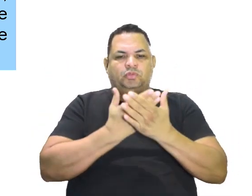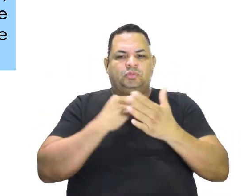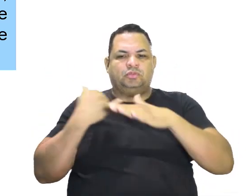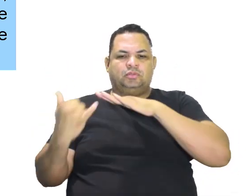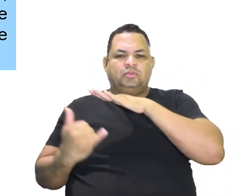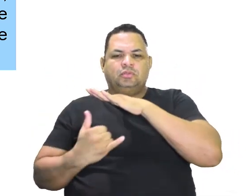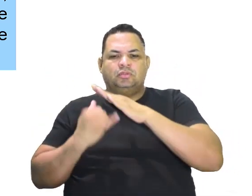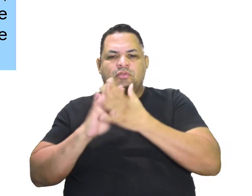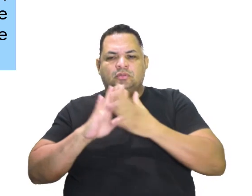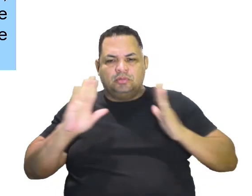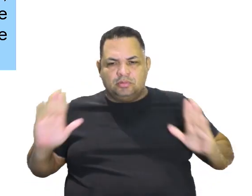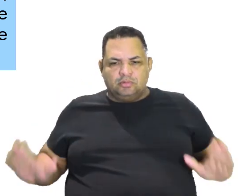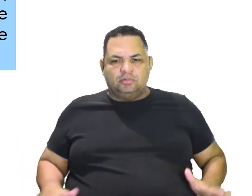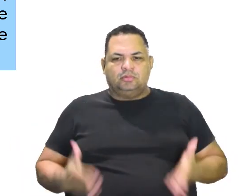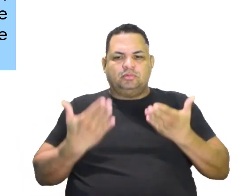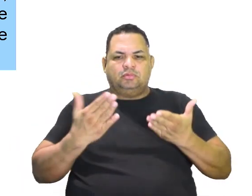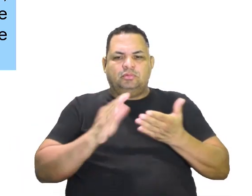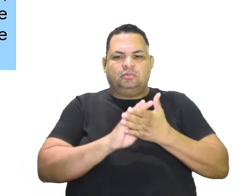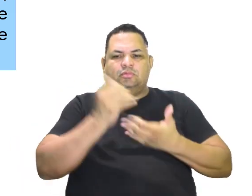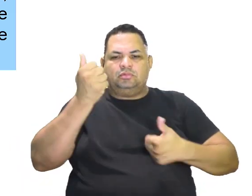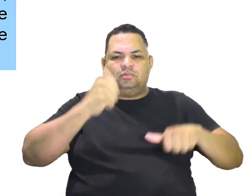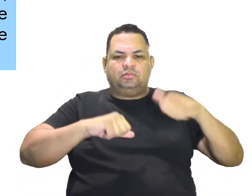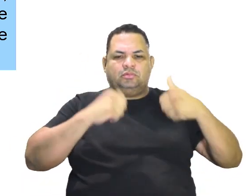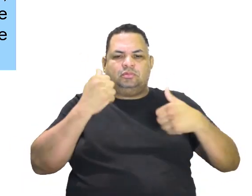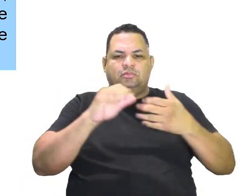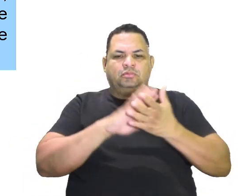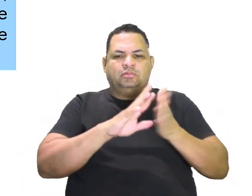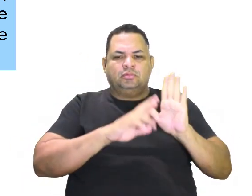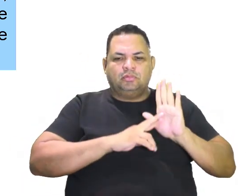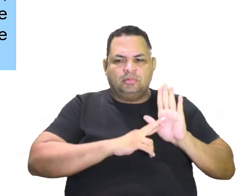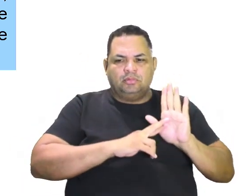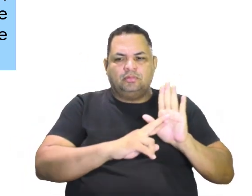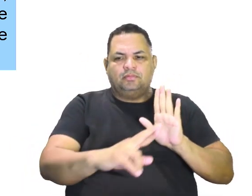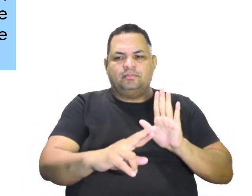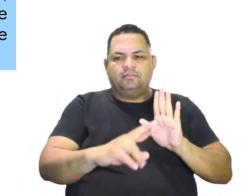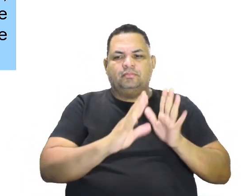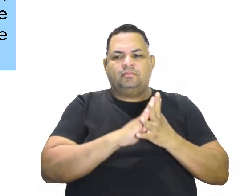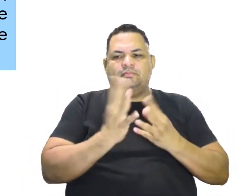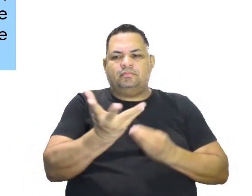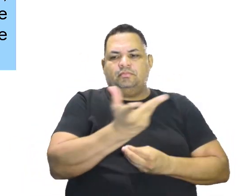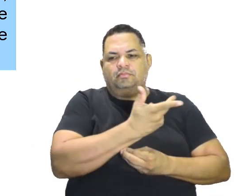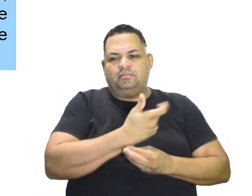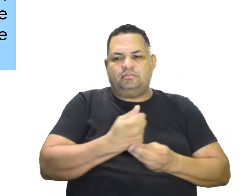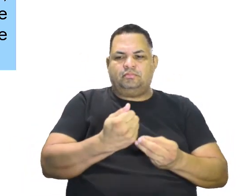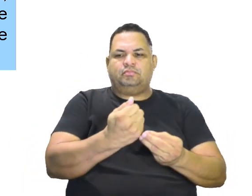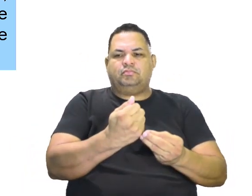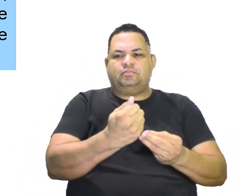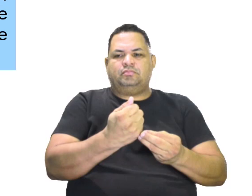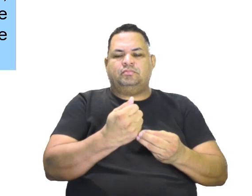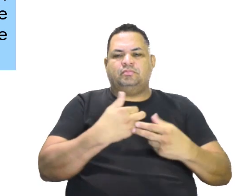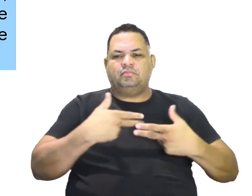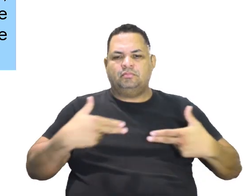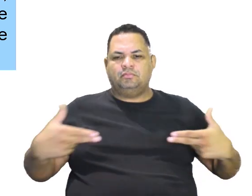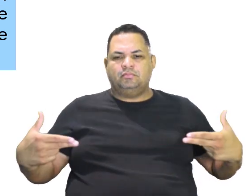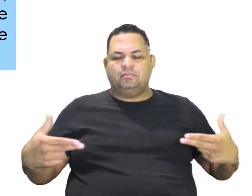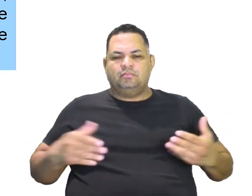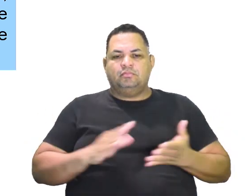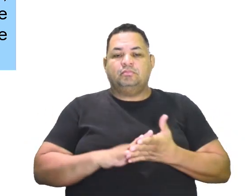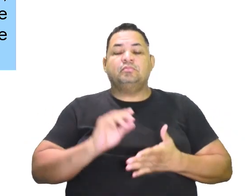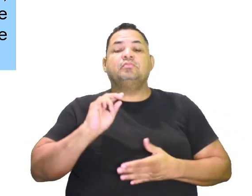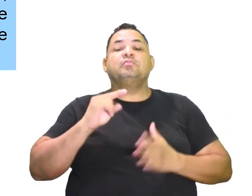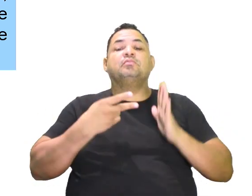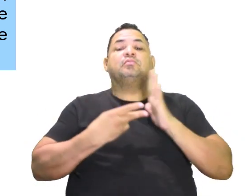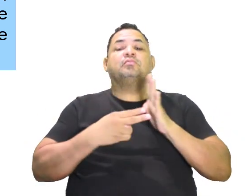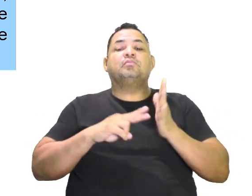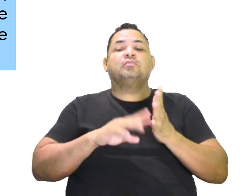instituições que incentivavam, avaliavam e representavam as artes. Isso significa o